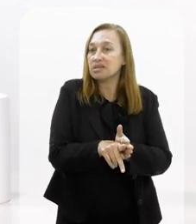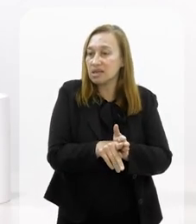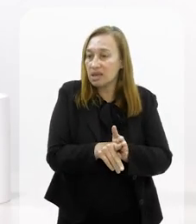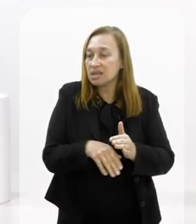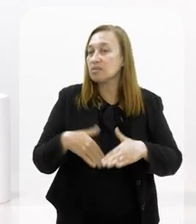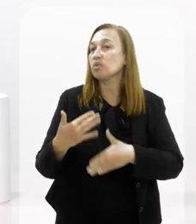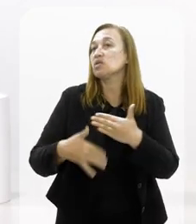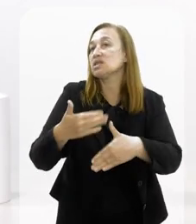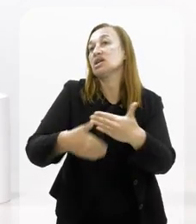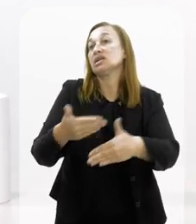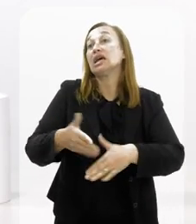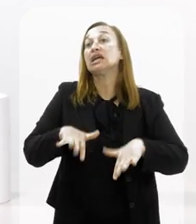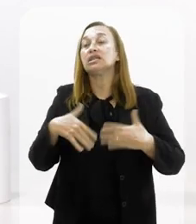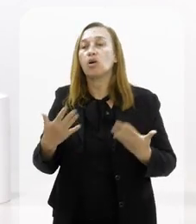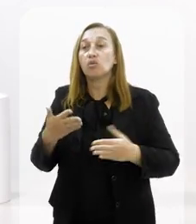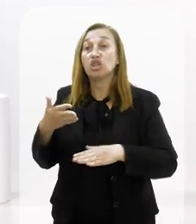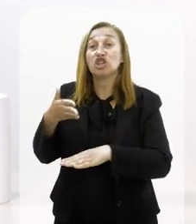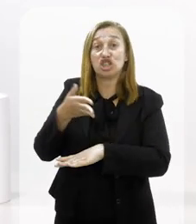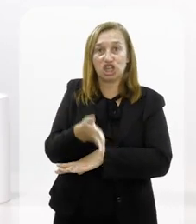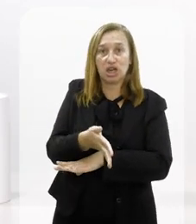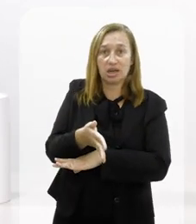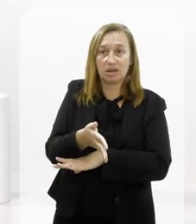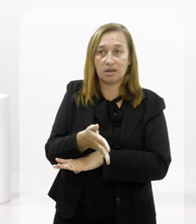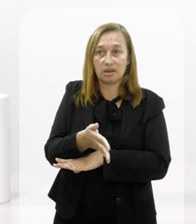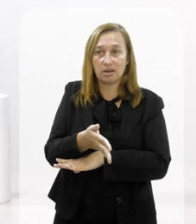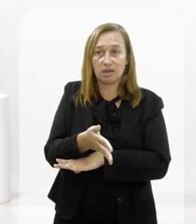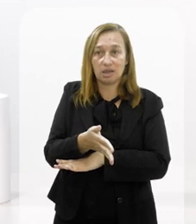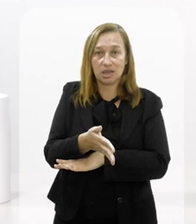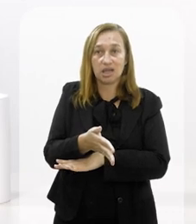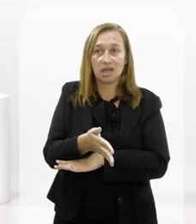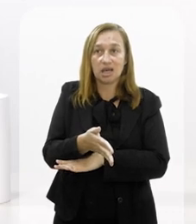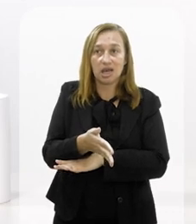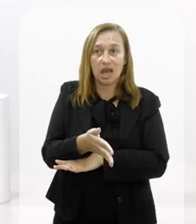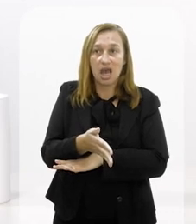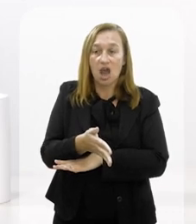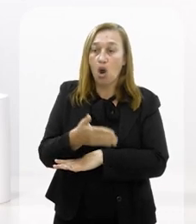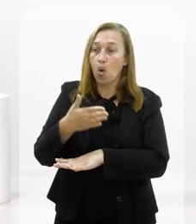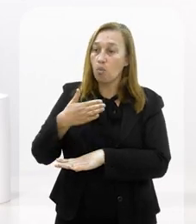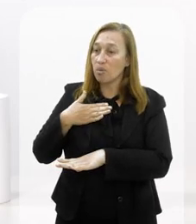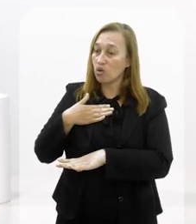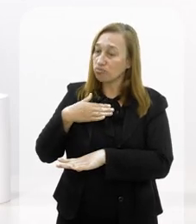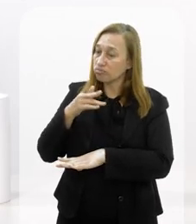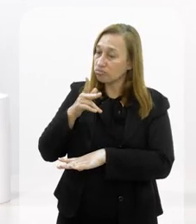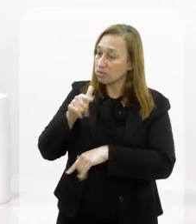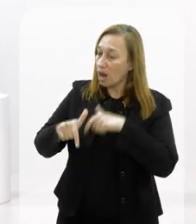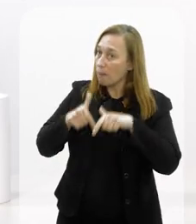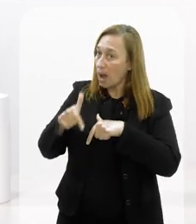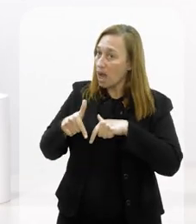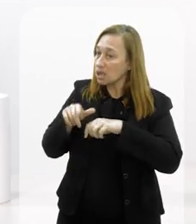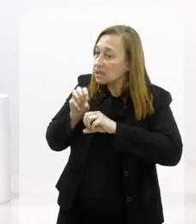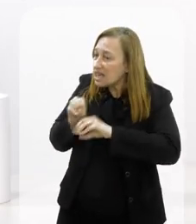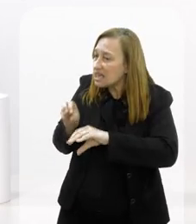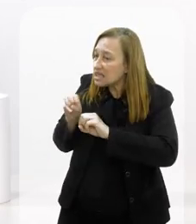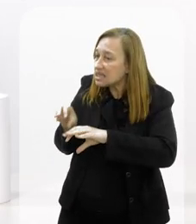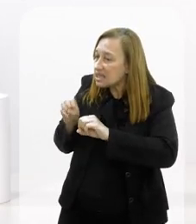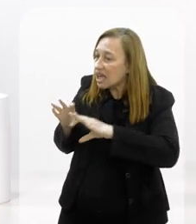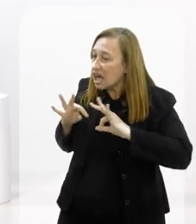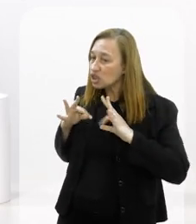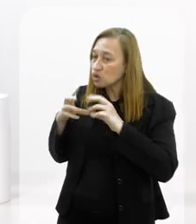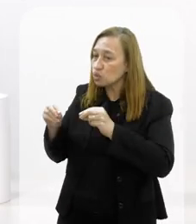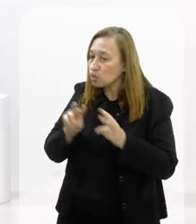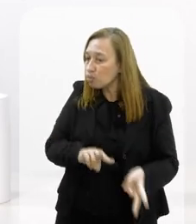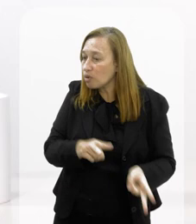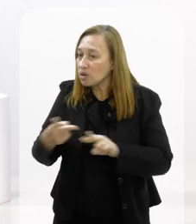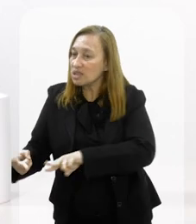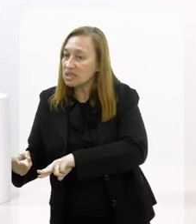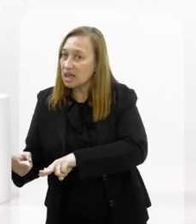parte desse processo E aí quando ele chega né o meu o meu minha tarefa passa a ser a passar para ele